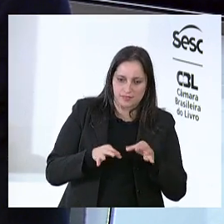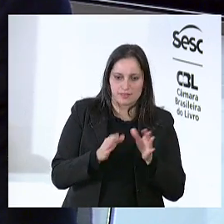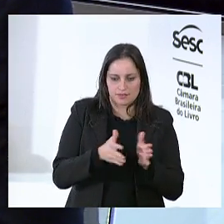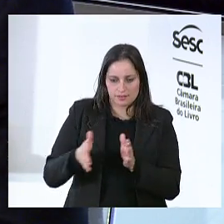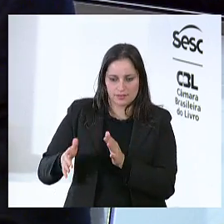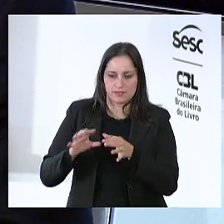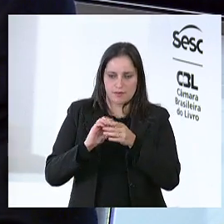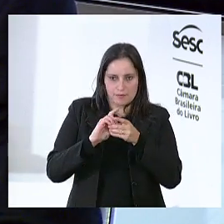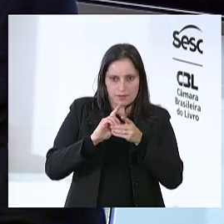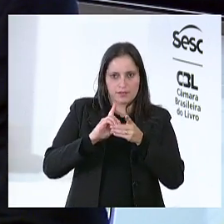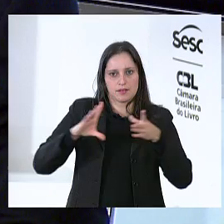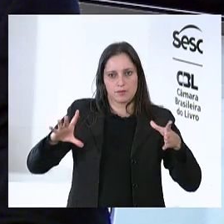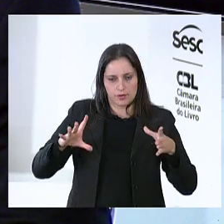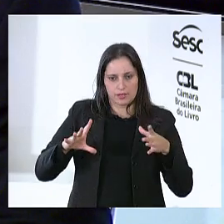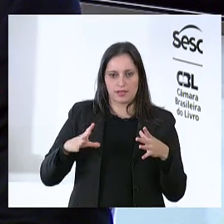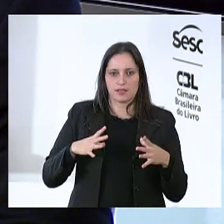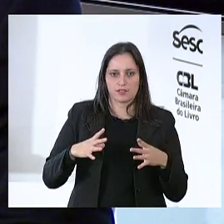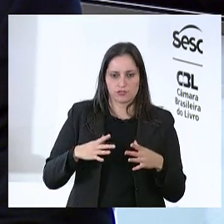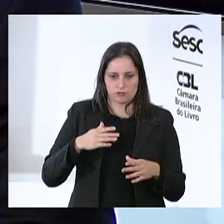exclusão econômica e social.